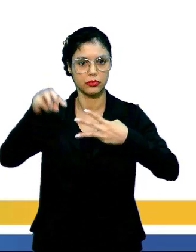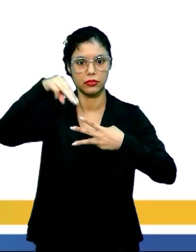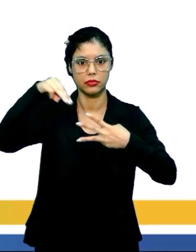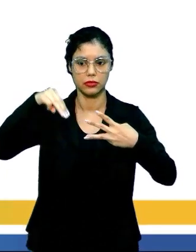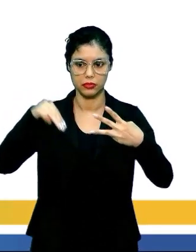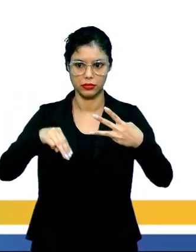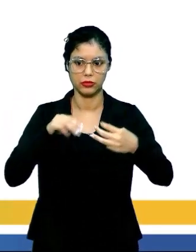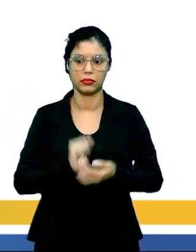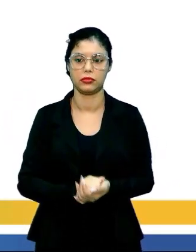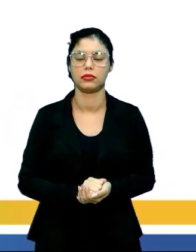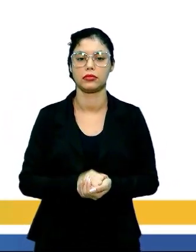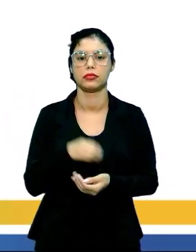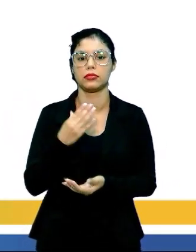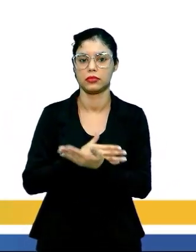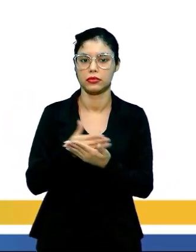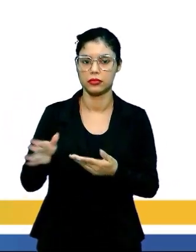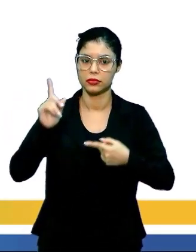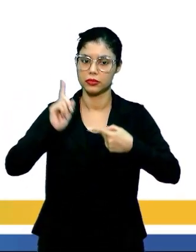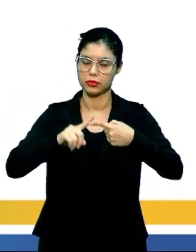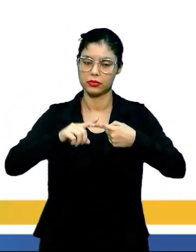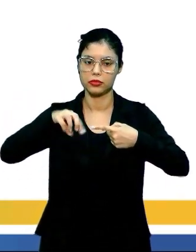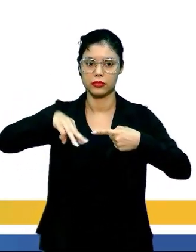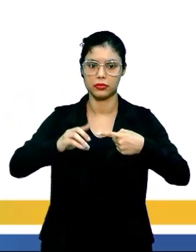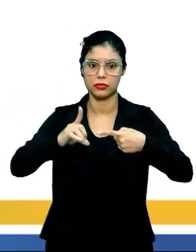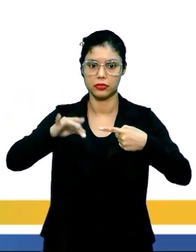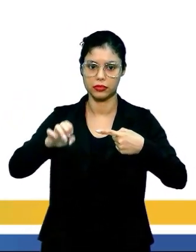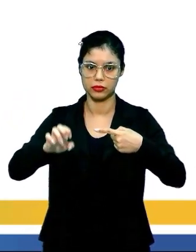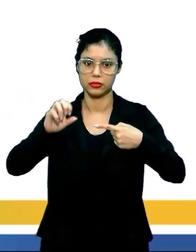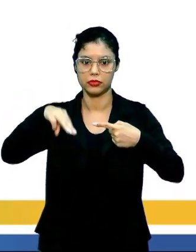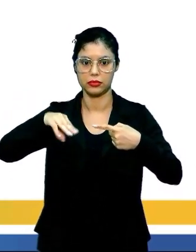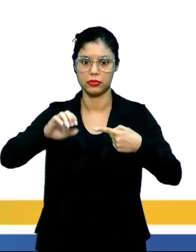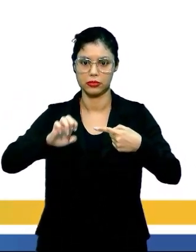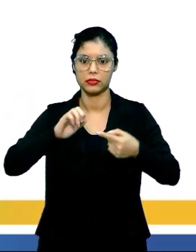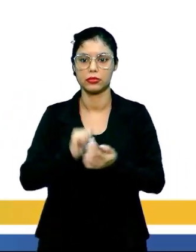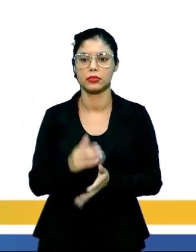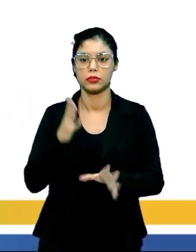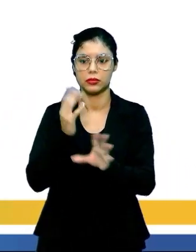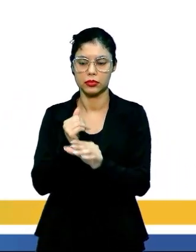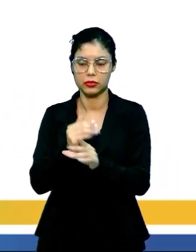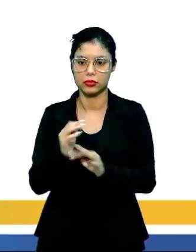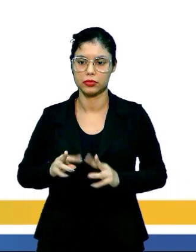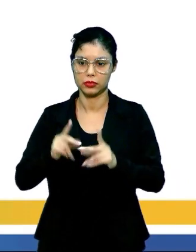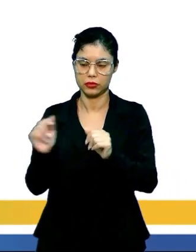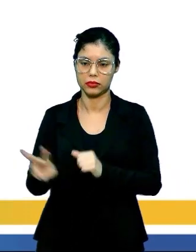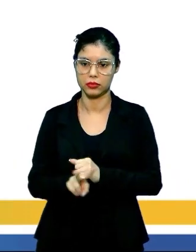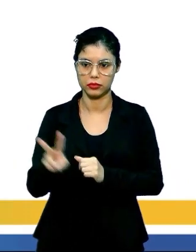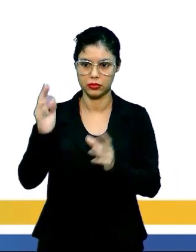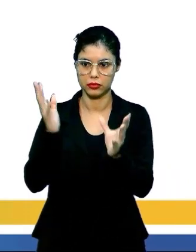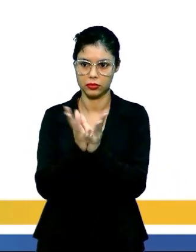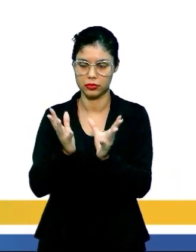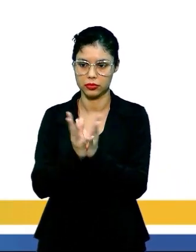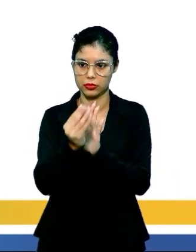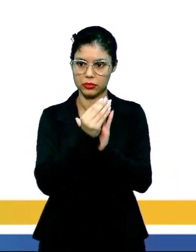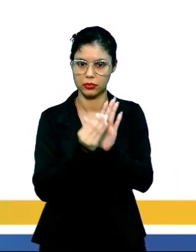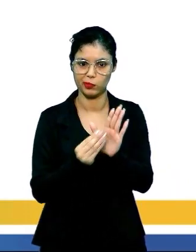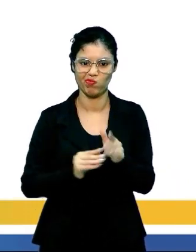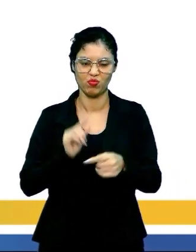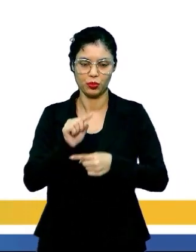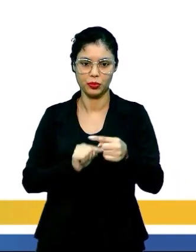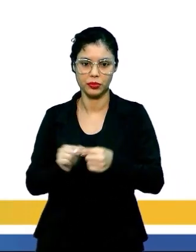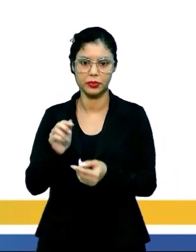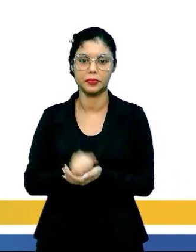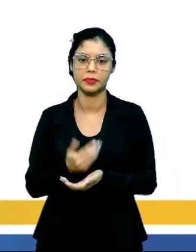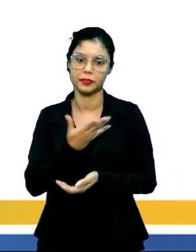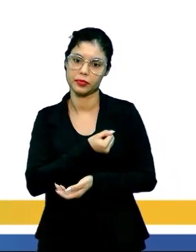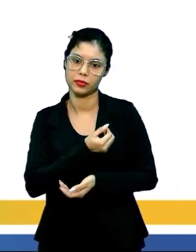mediana. Primeiro, vamos começar com a média. A média é calculada somando-se todos os valores de um conjunto de dados e